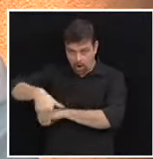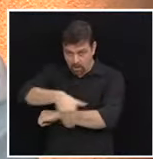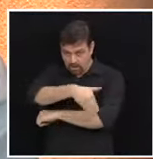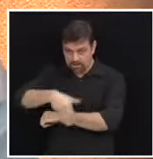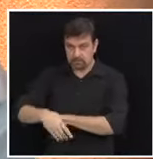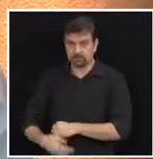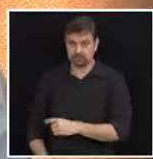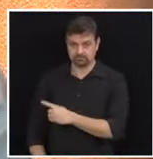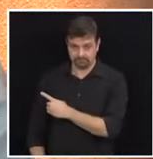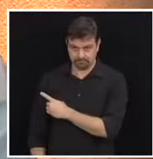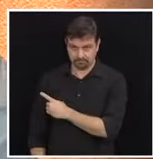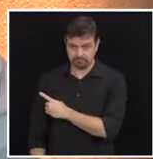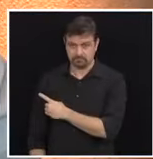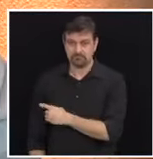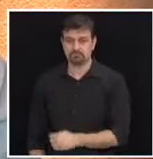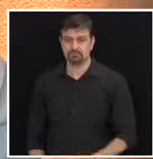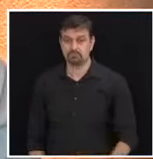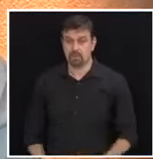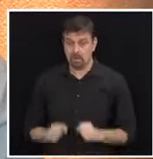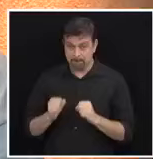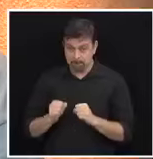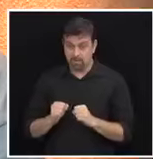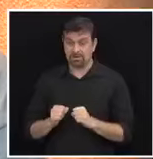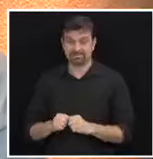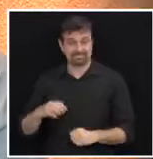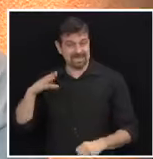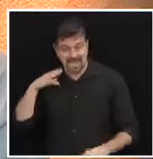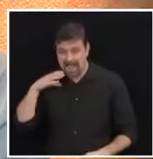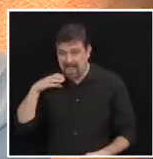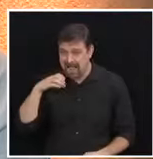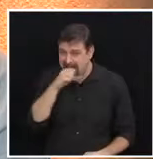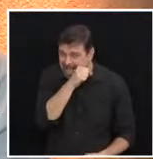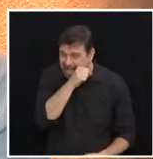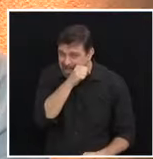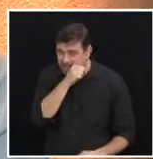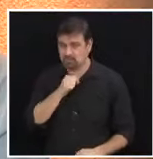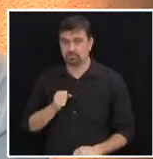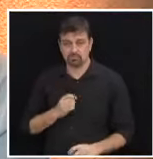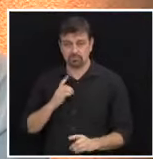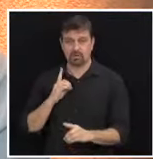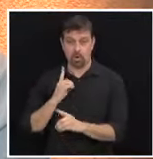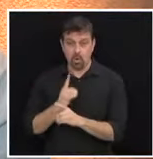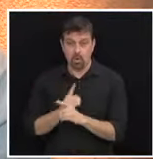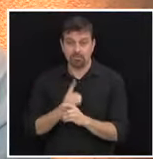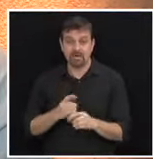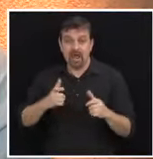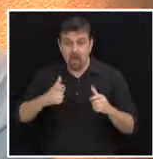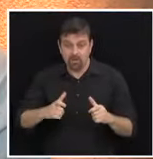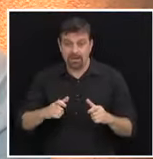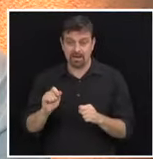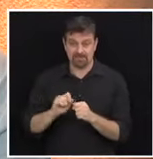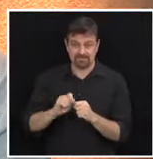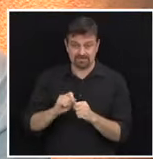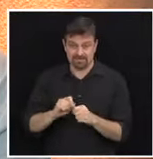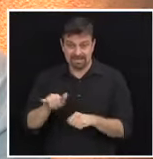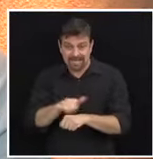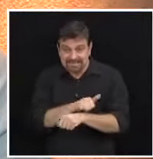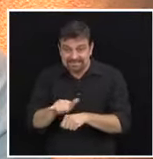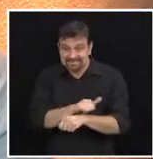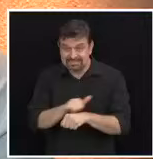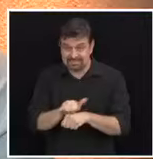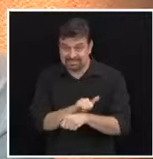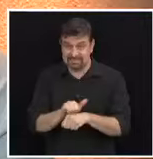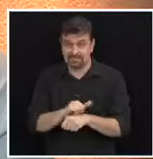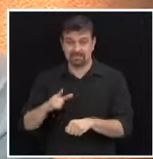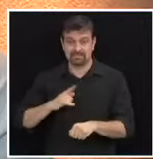Feijó 637, e você deve procurar o mais rapidamente possível. Por quê? Porque essa estratégia